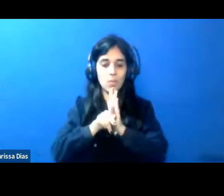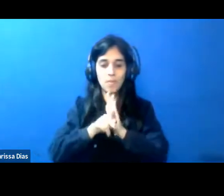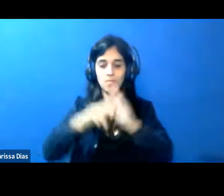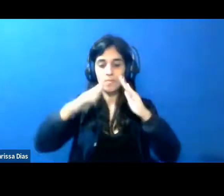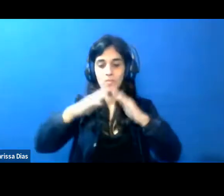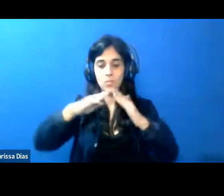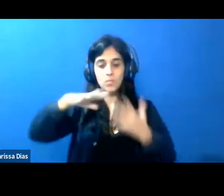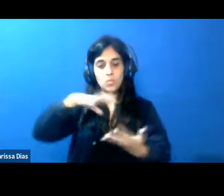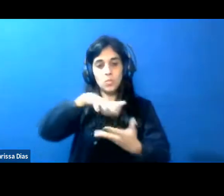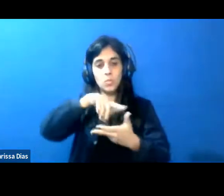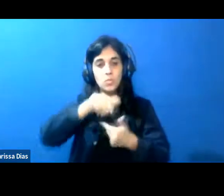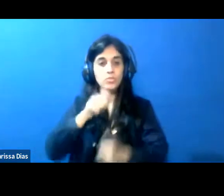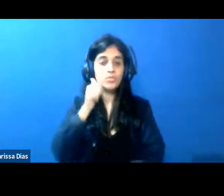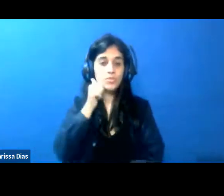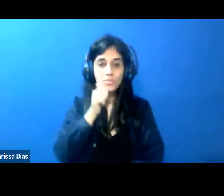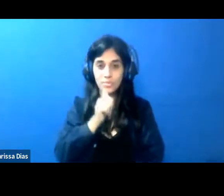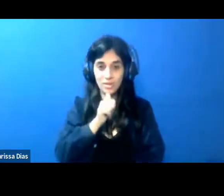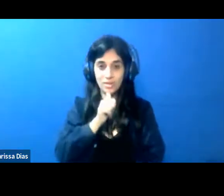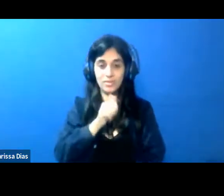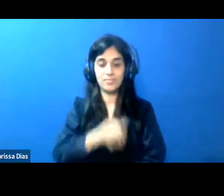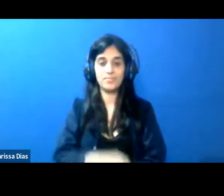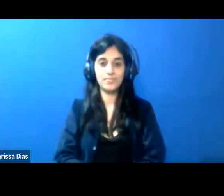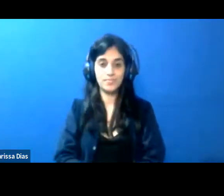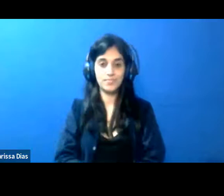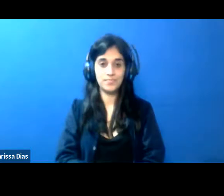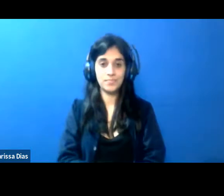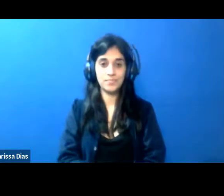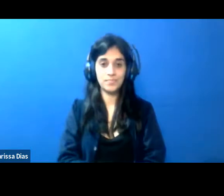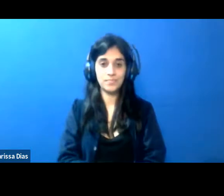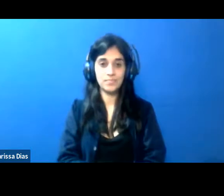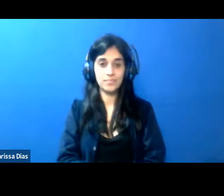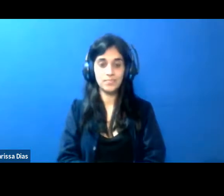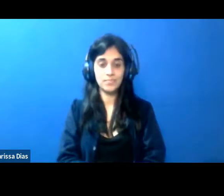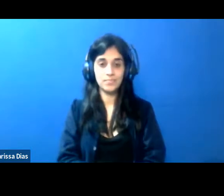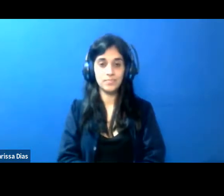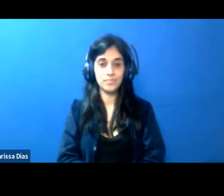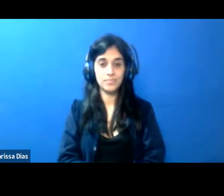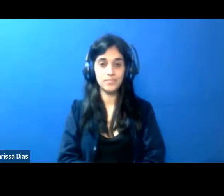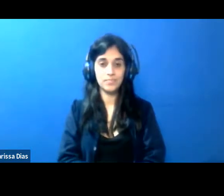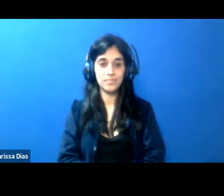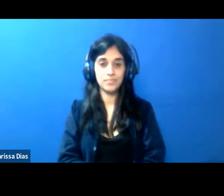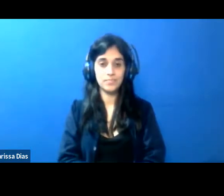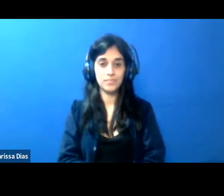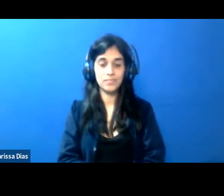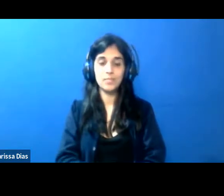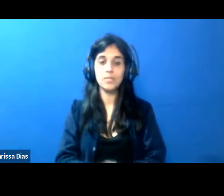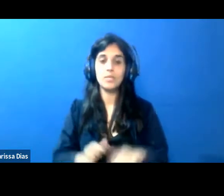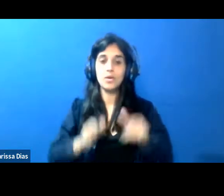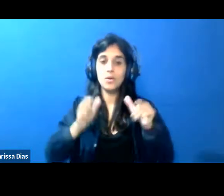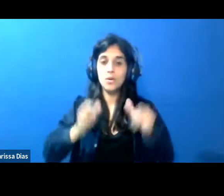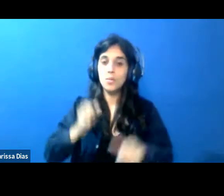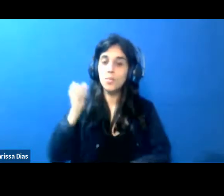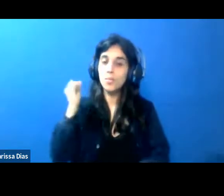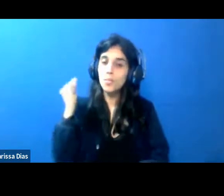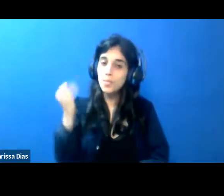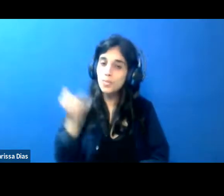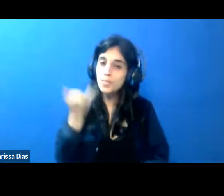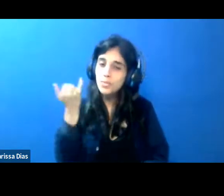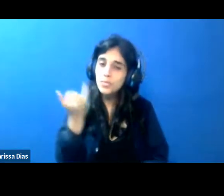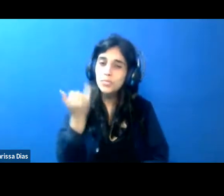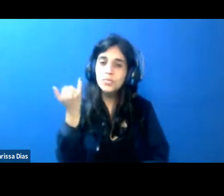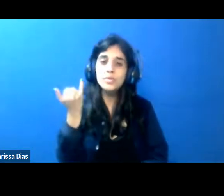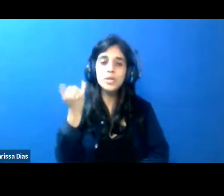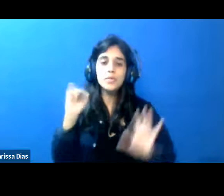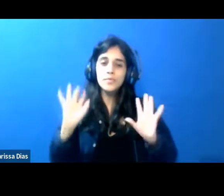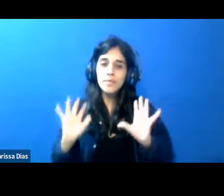Mulheres, que é um espaço importantíssimo, né, no Fazendo Gênero, dedicada